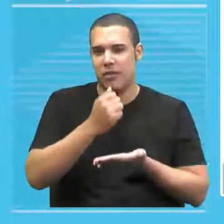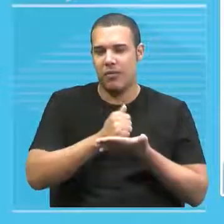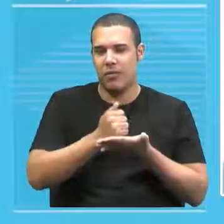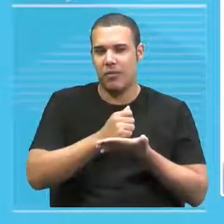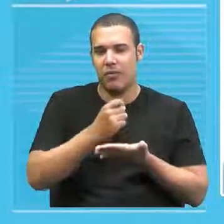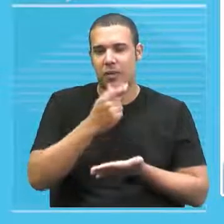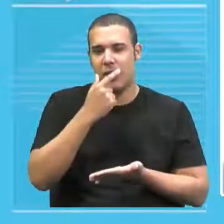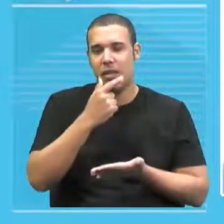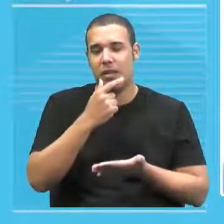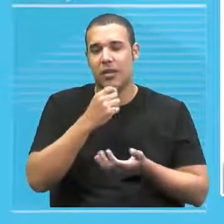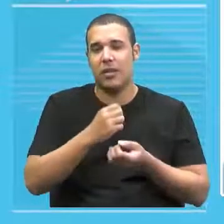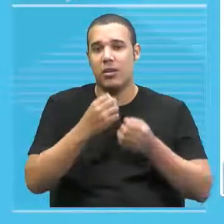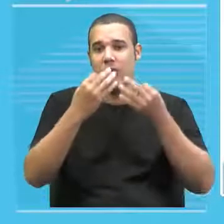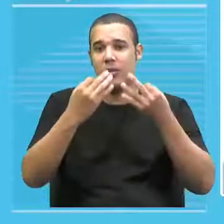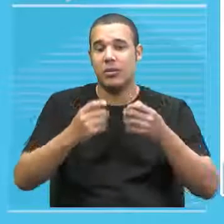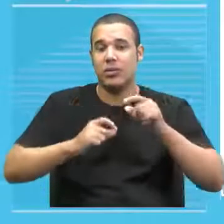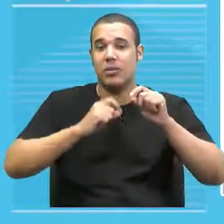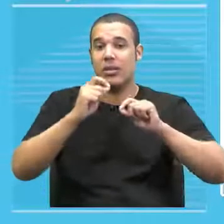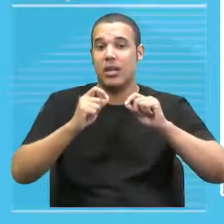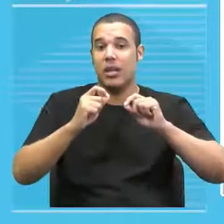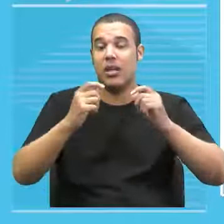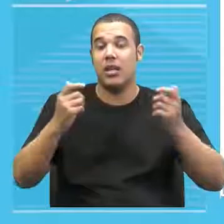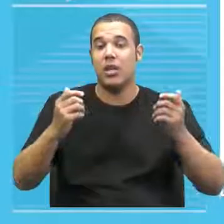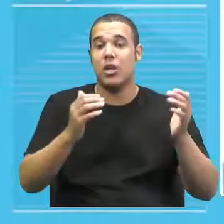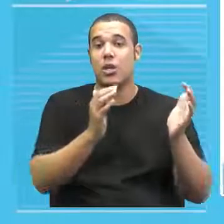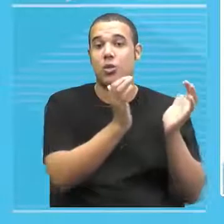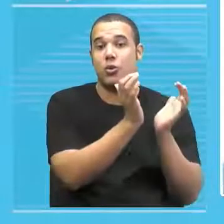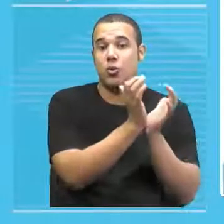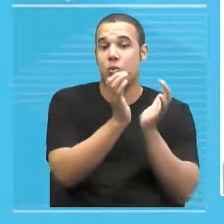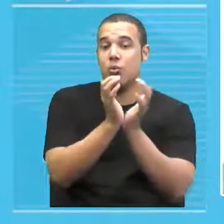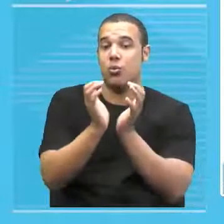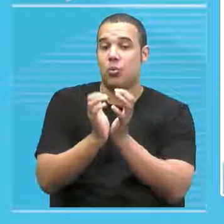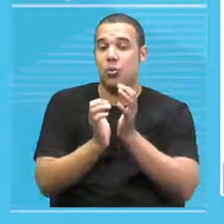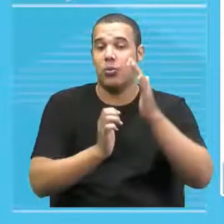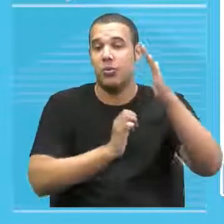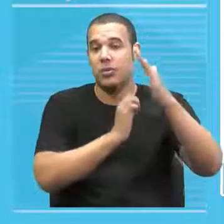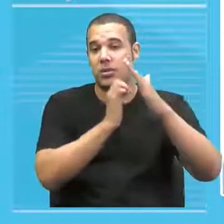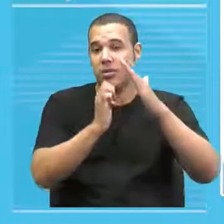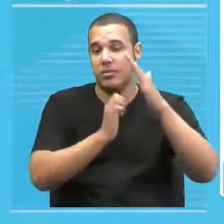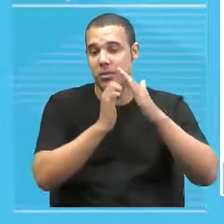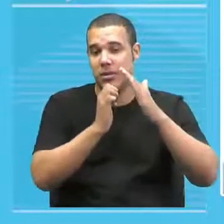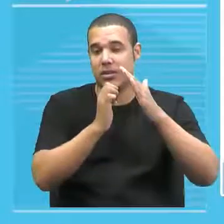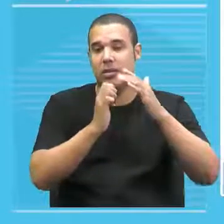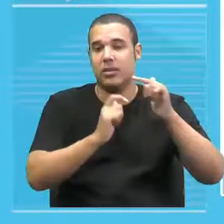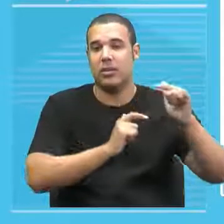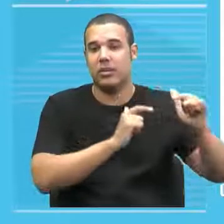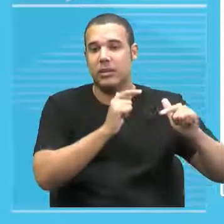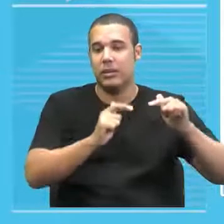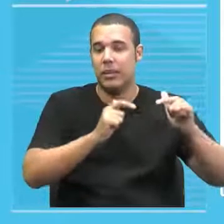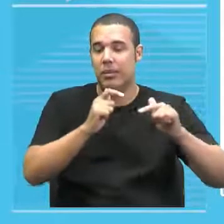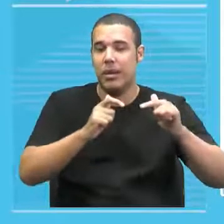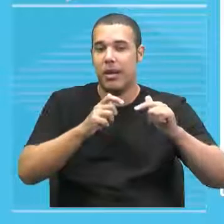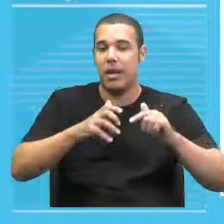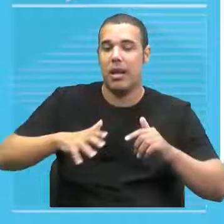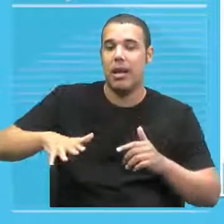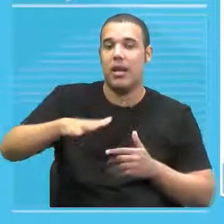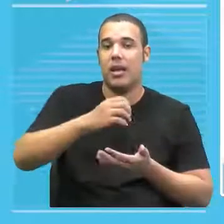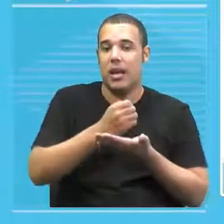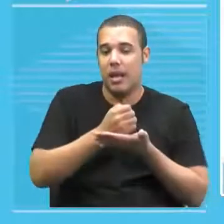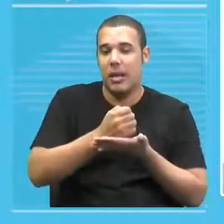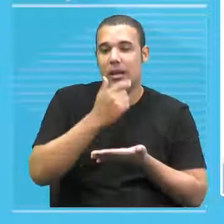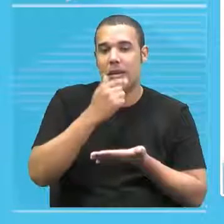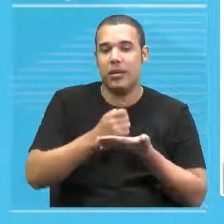eu estou falando de um conjunto de empresas que atuam no ramo de